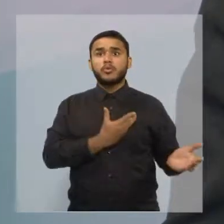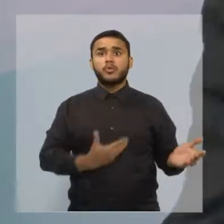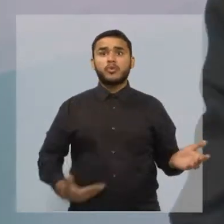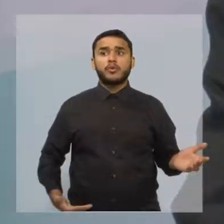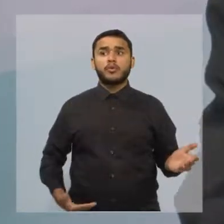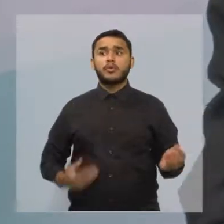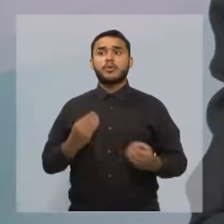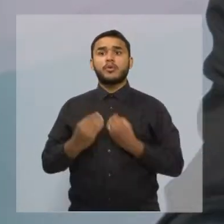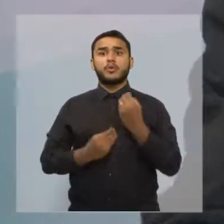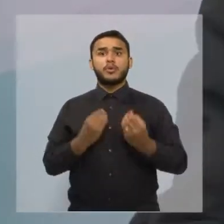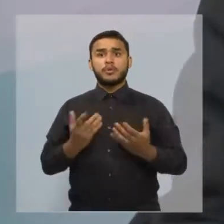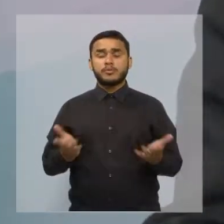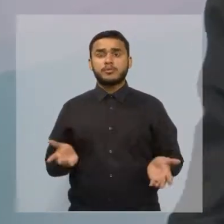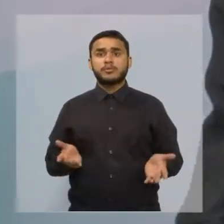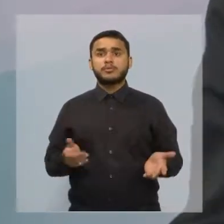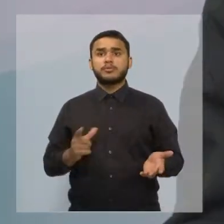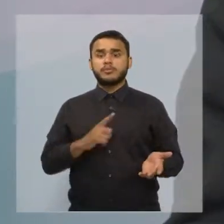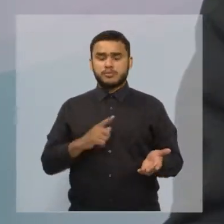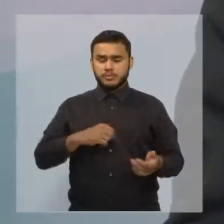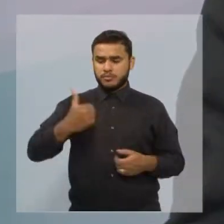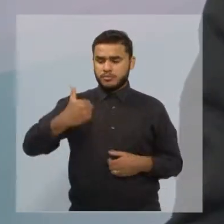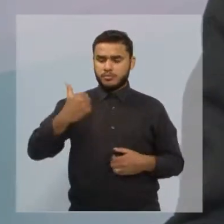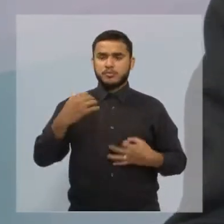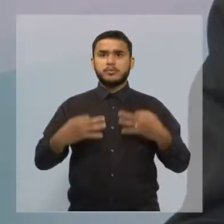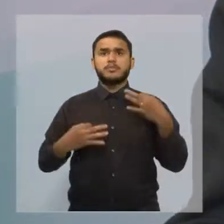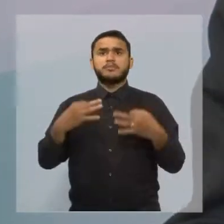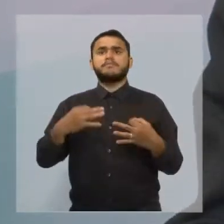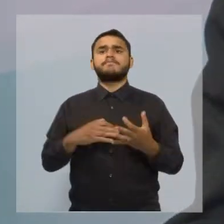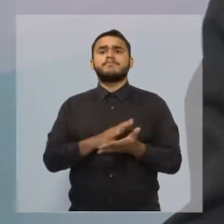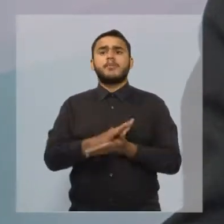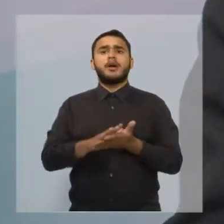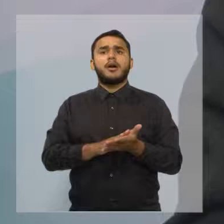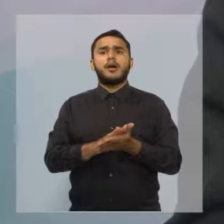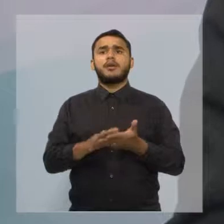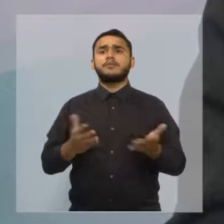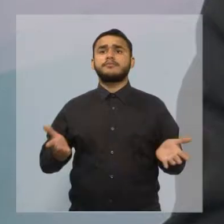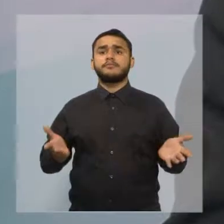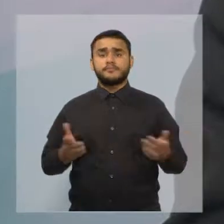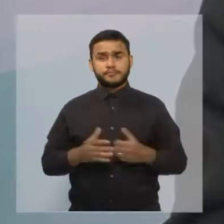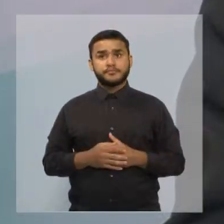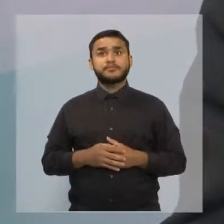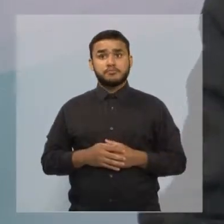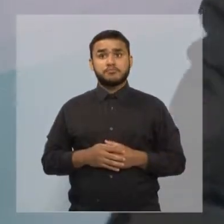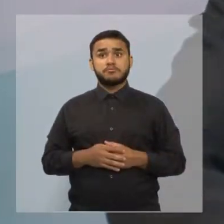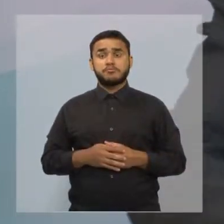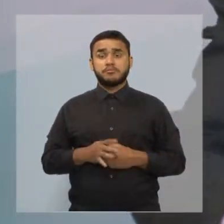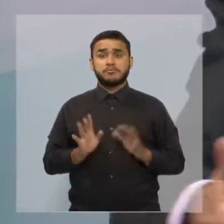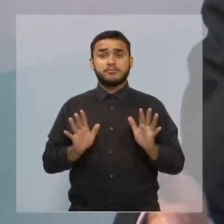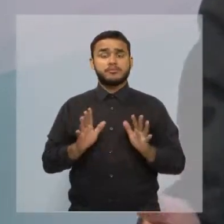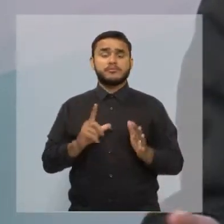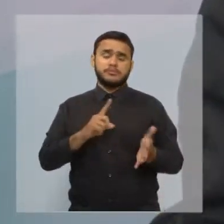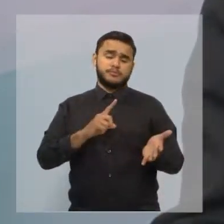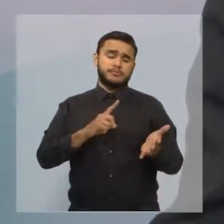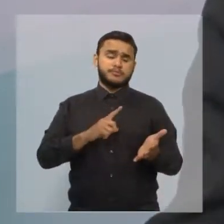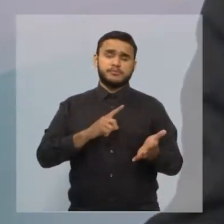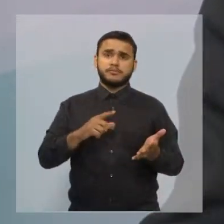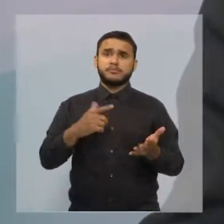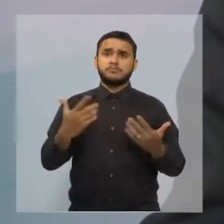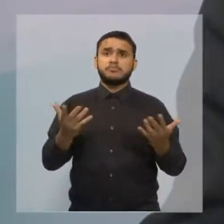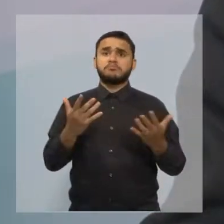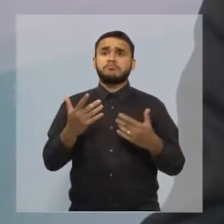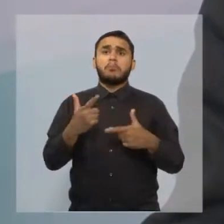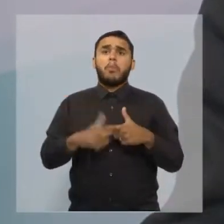é? Uma sentença de primeiro grau não vale quase nada, porque aquilo vai depender de uma série de... Não